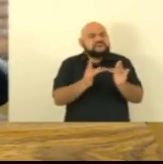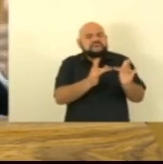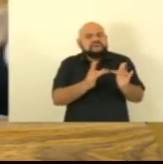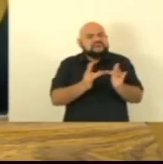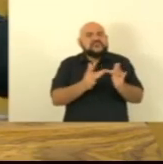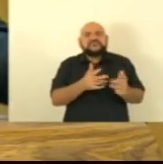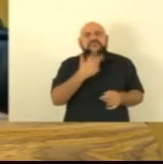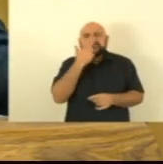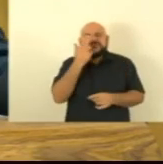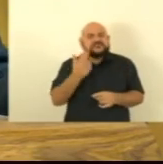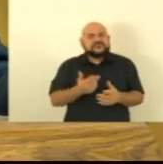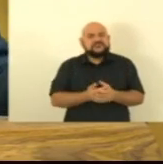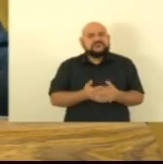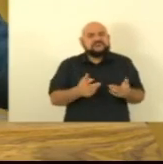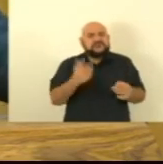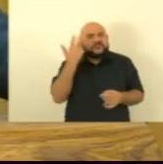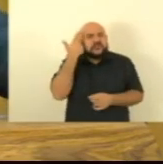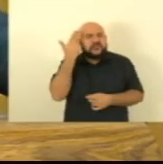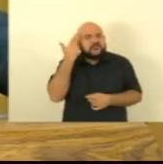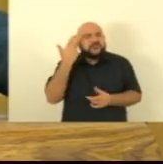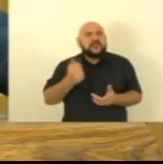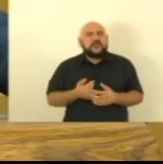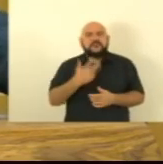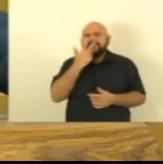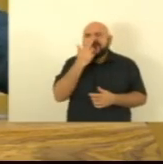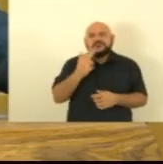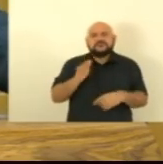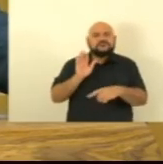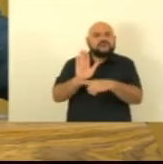minimamente sendo cúmplice,